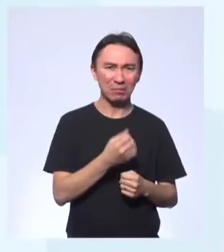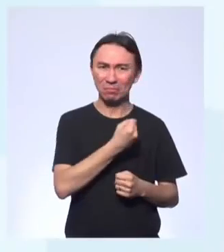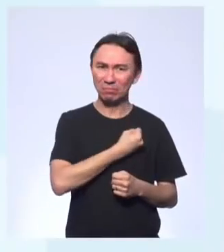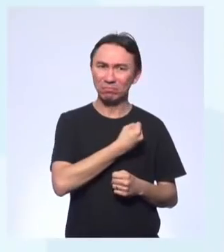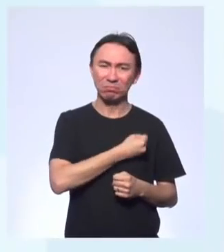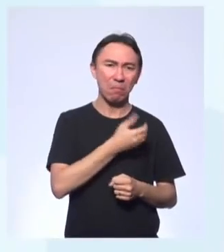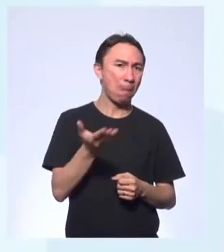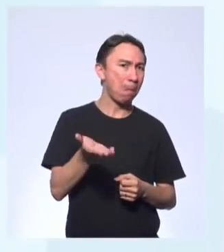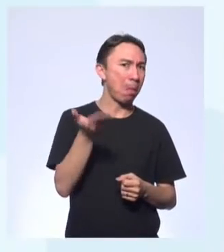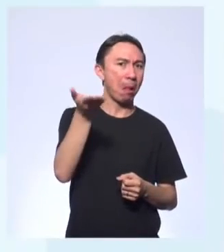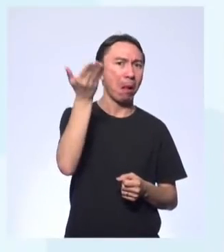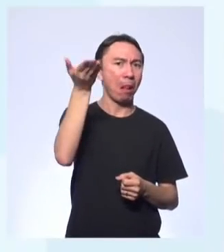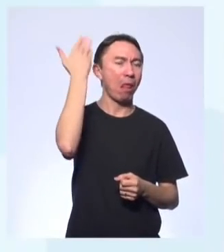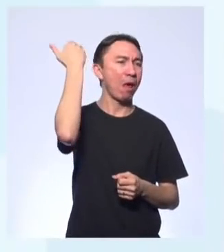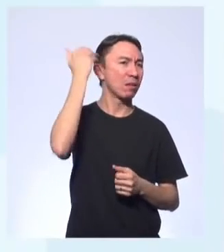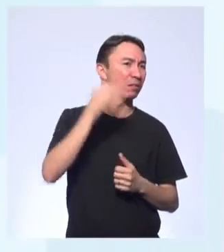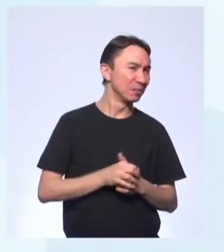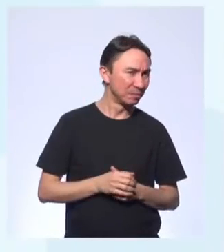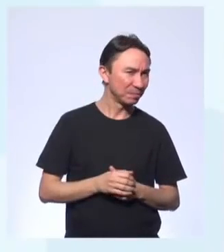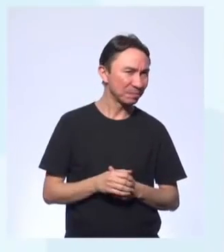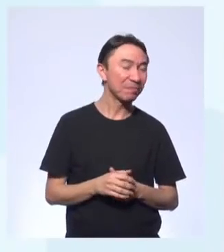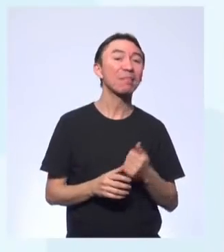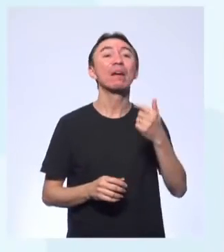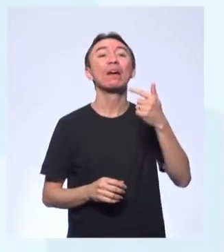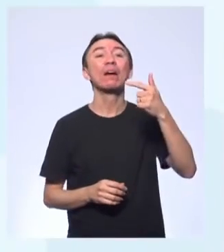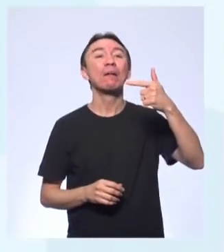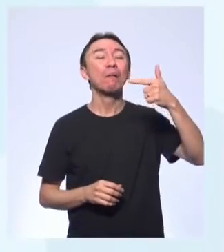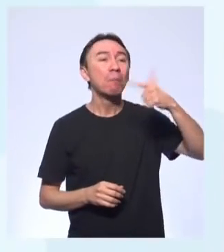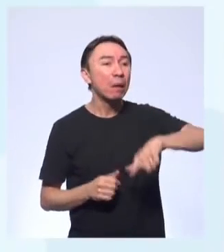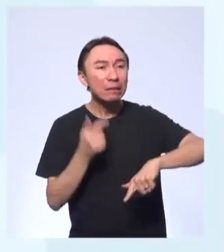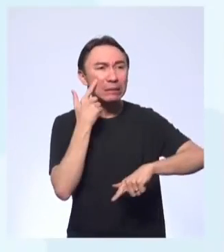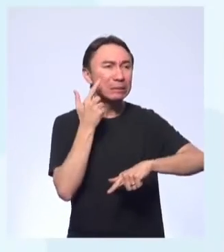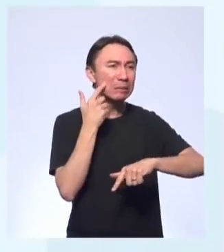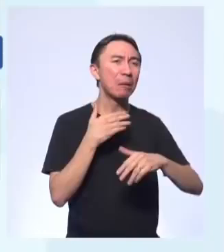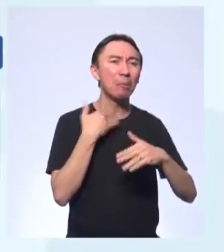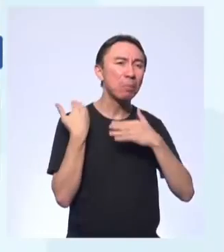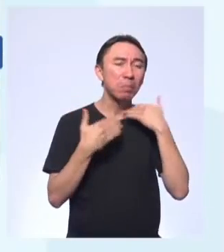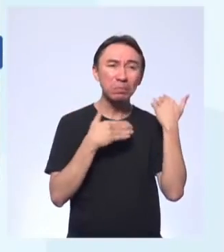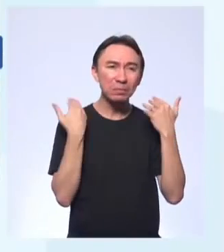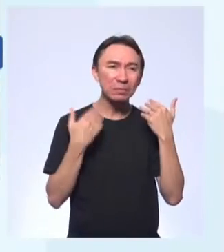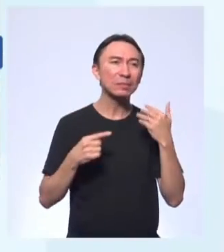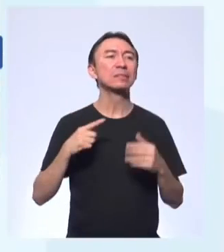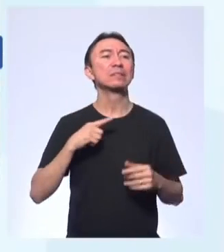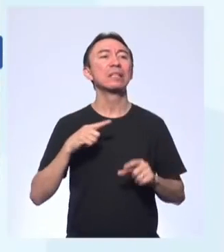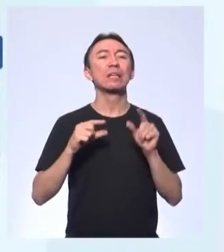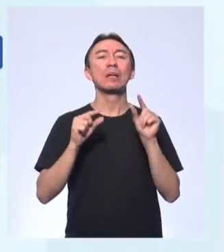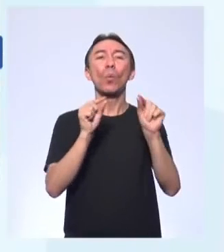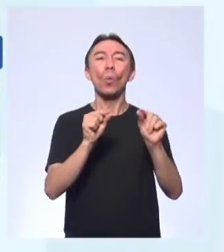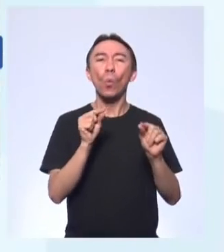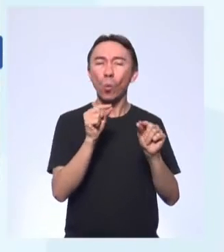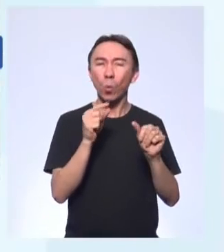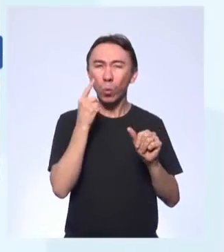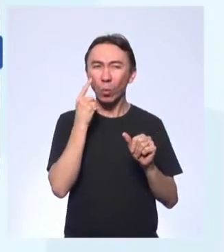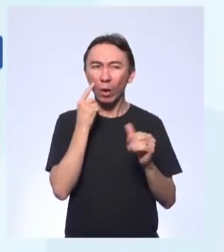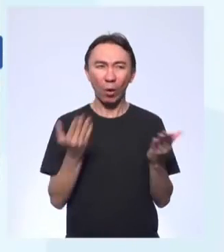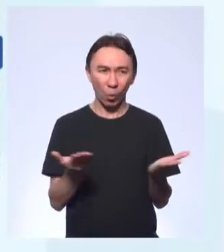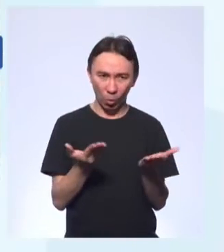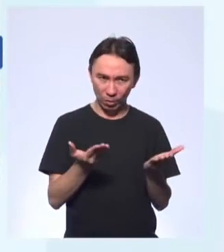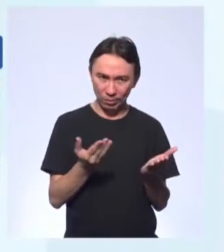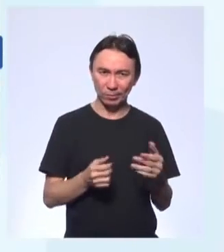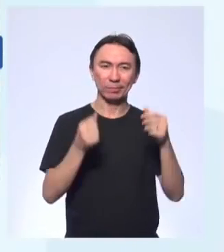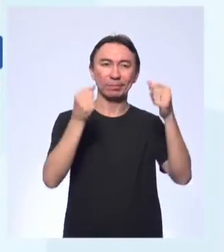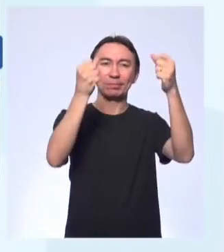pensar. E aí, dentre dessas causas de morte, aí, no geral, a gente vai falar um pouquinho